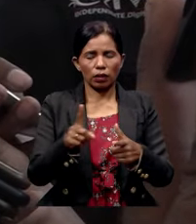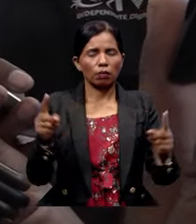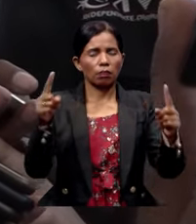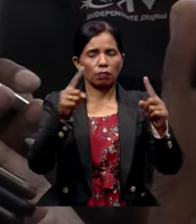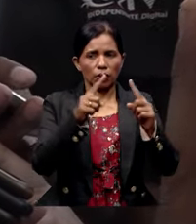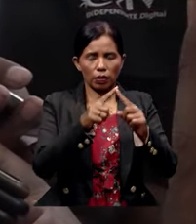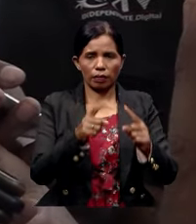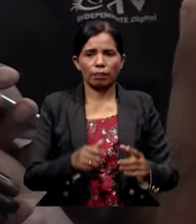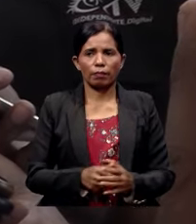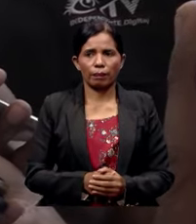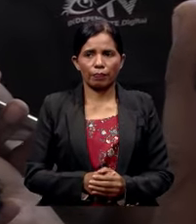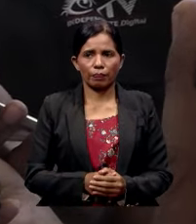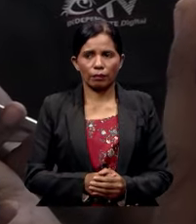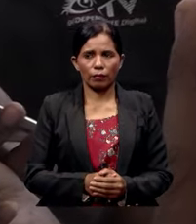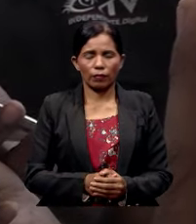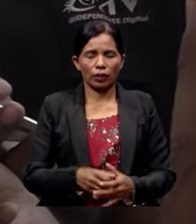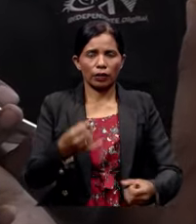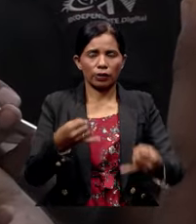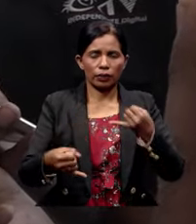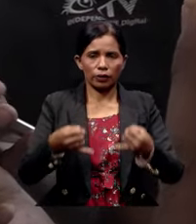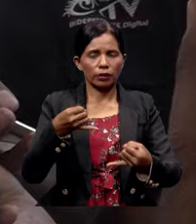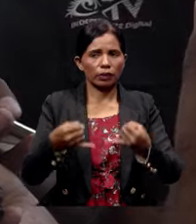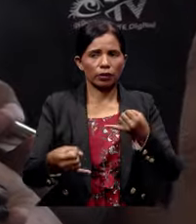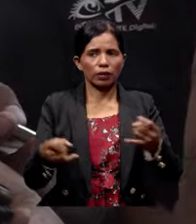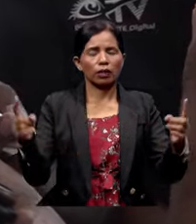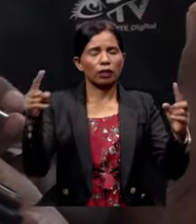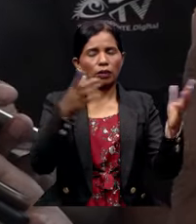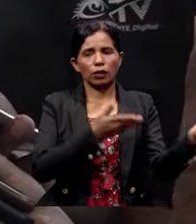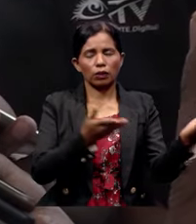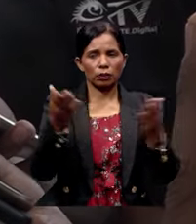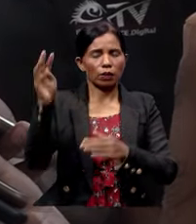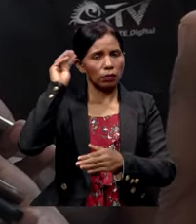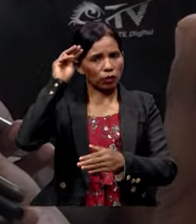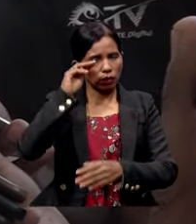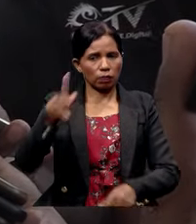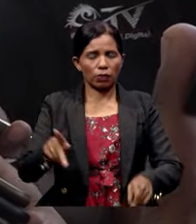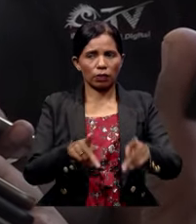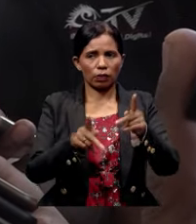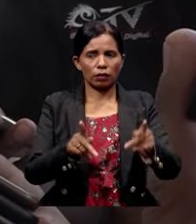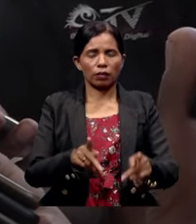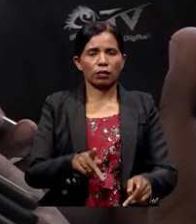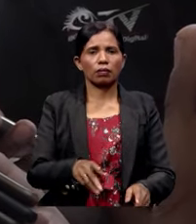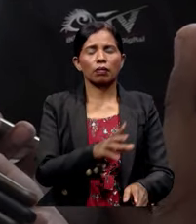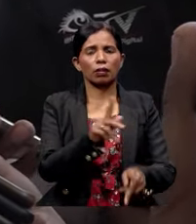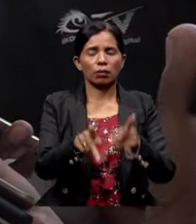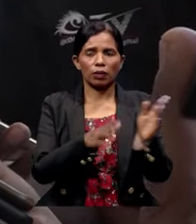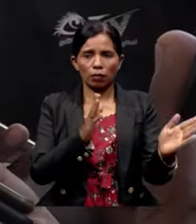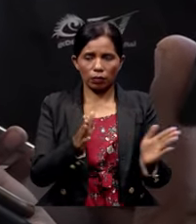canal judicial ninian, tem ali o baia Ministério Público. E naimba processo